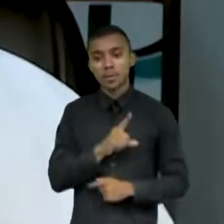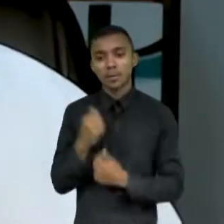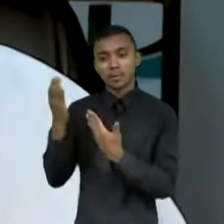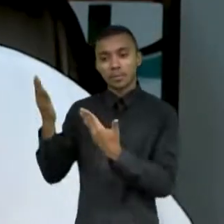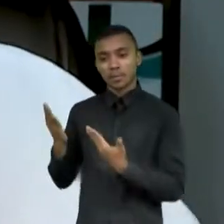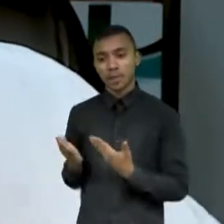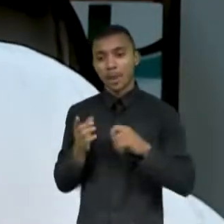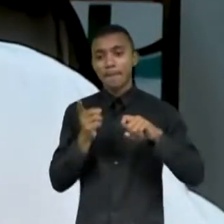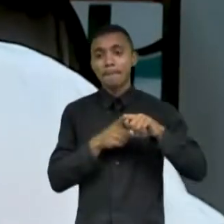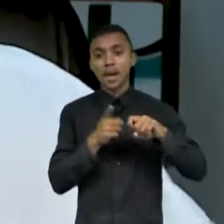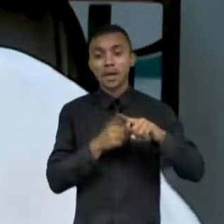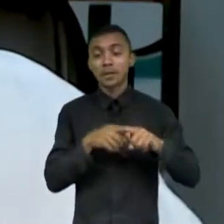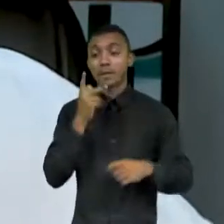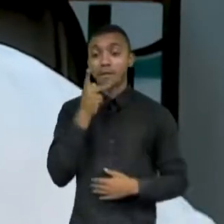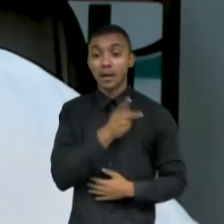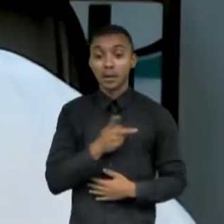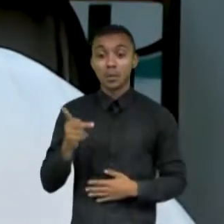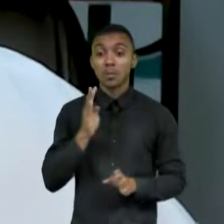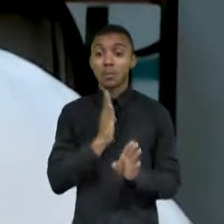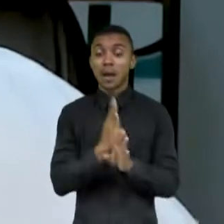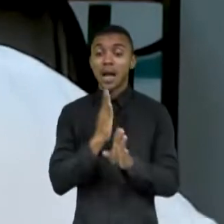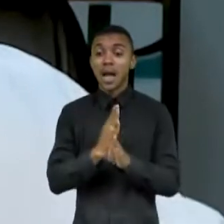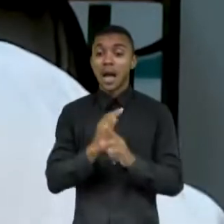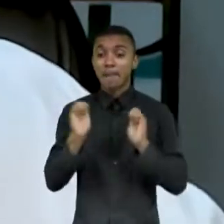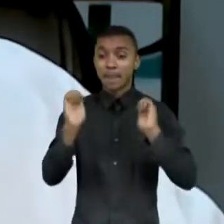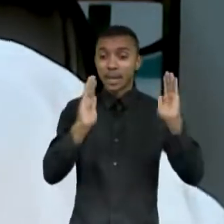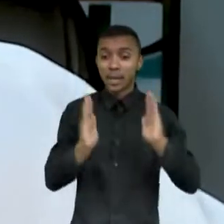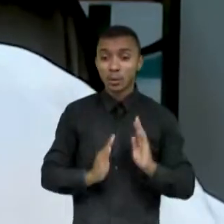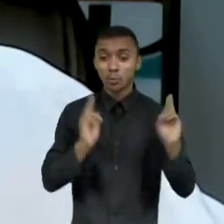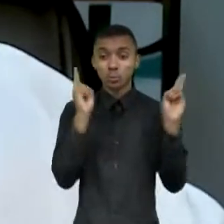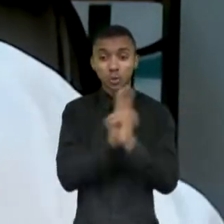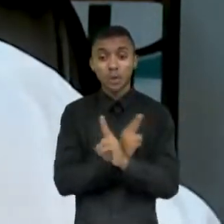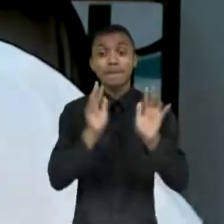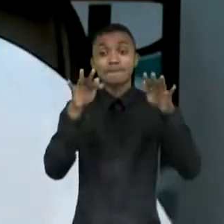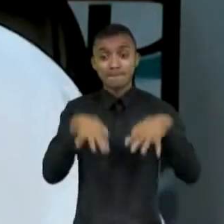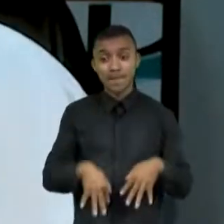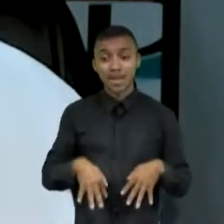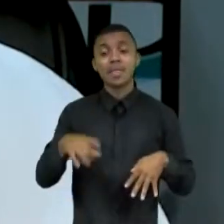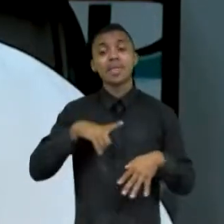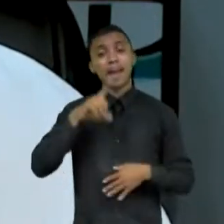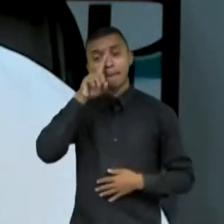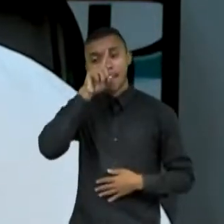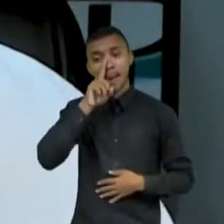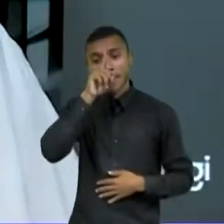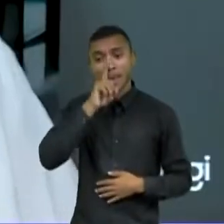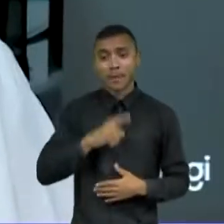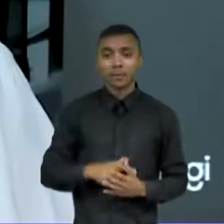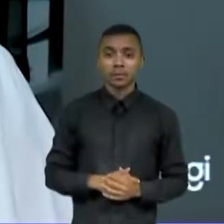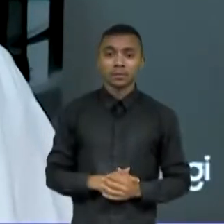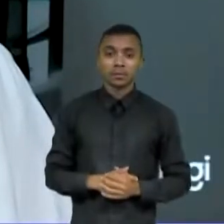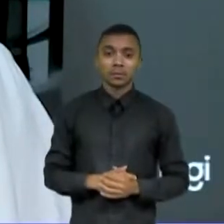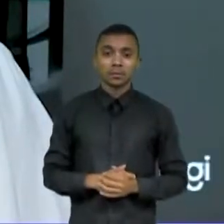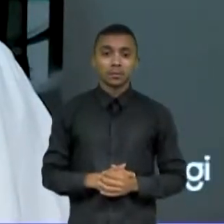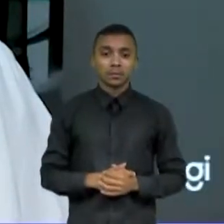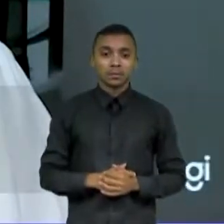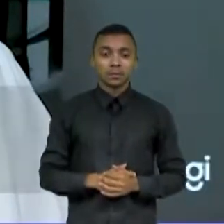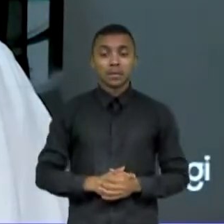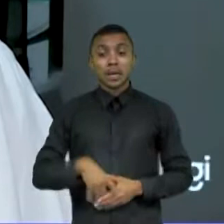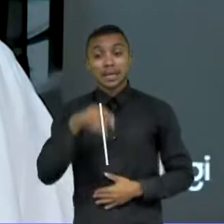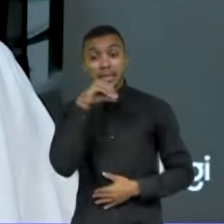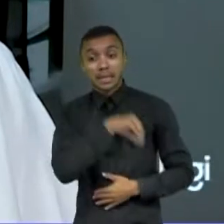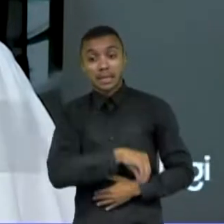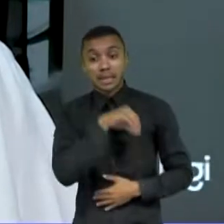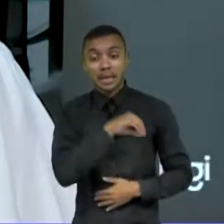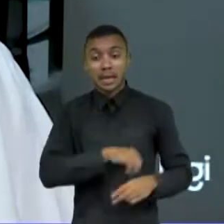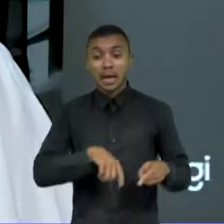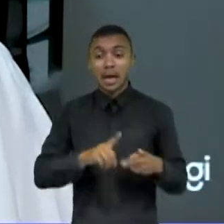Kenny Colares acredita que o fim do estado de emergência ameaça essa e outras liberações. Destinação de verbas, aquisição